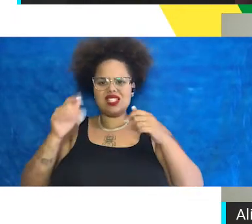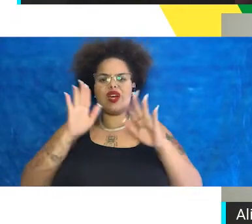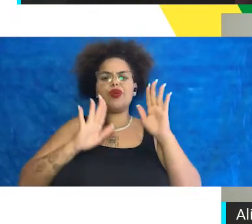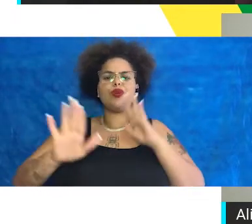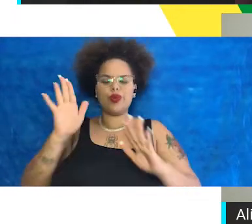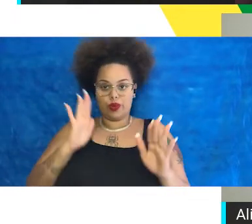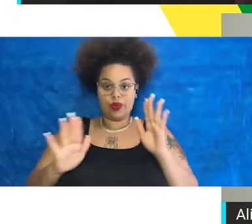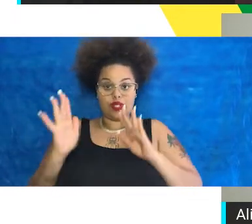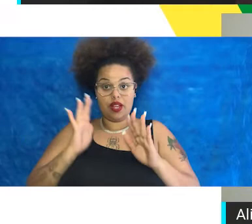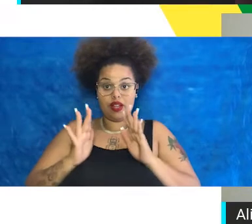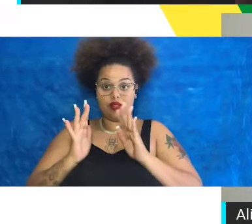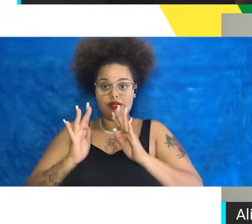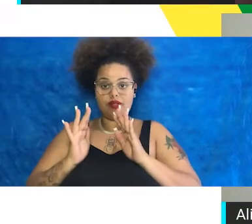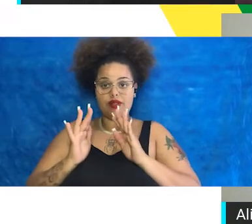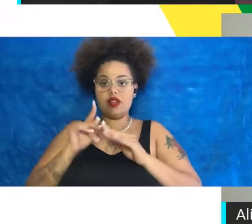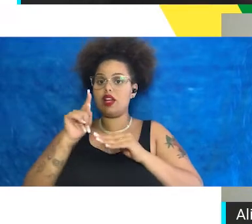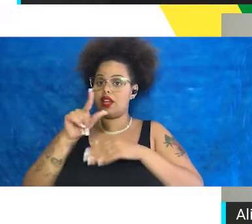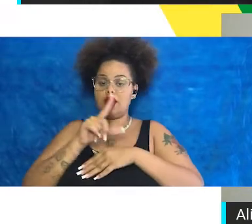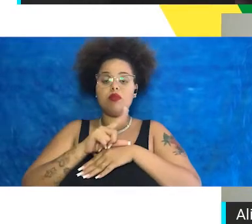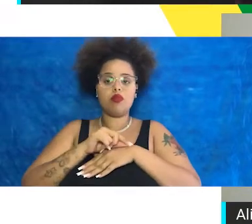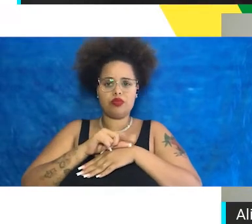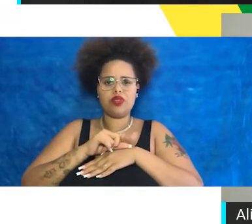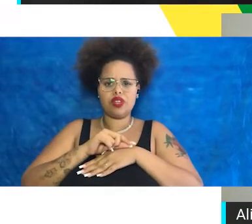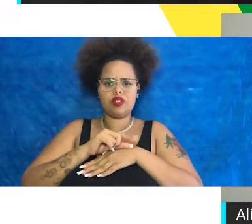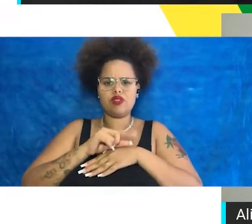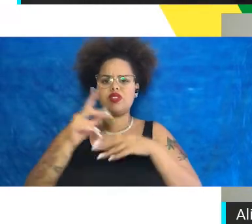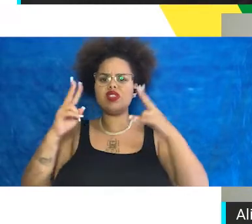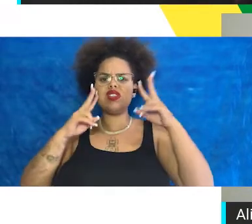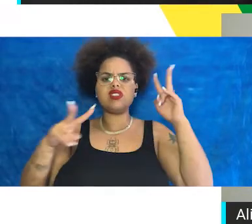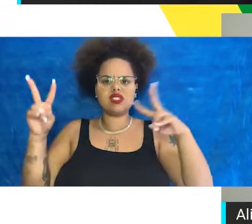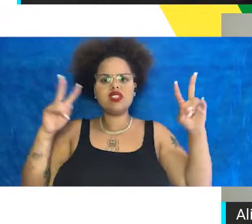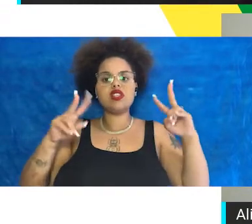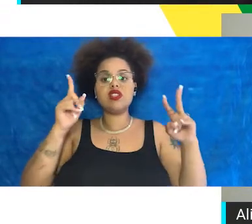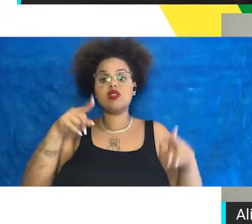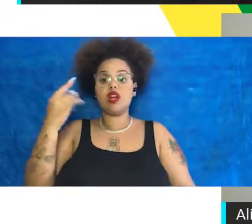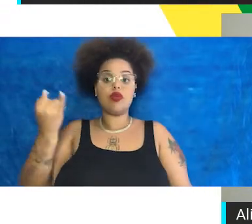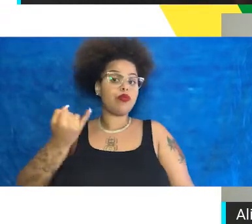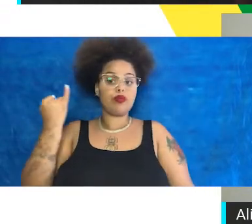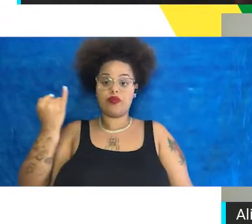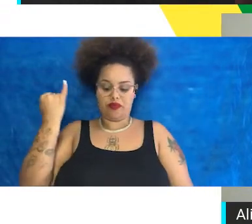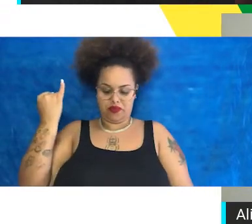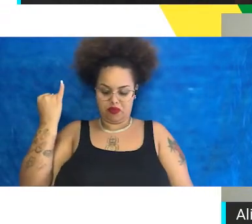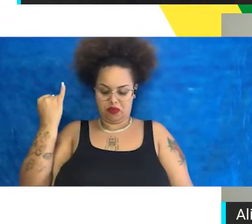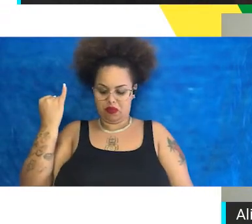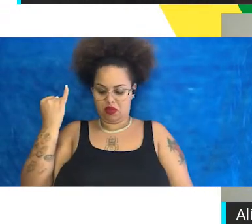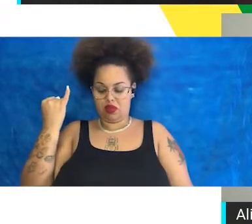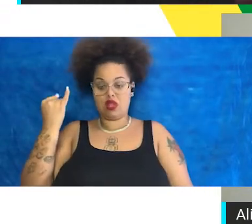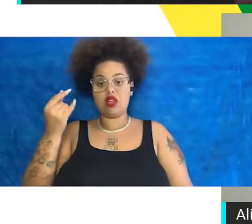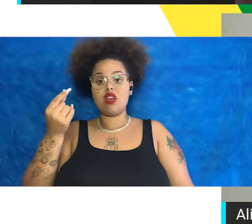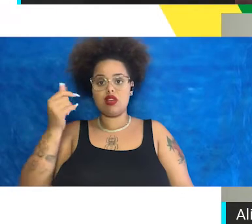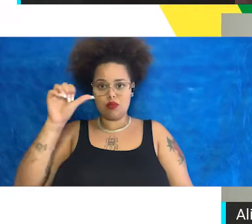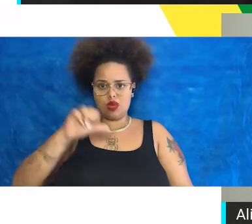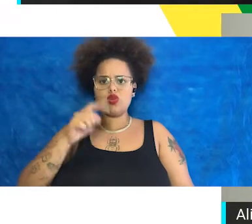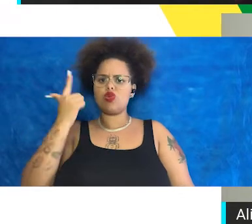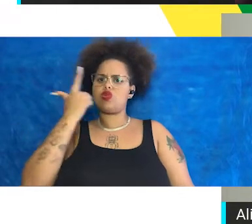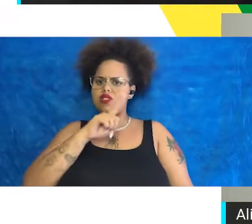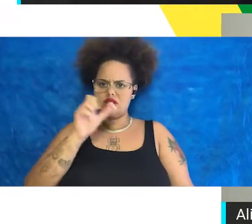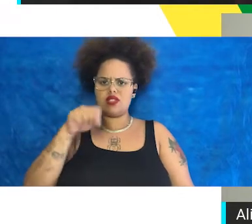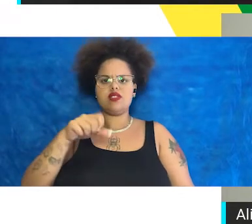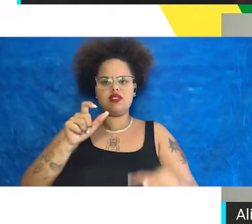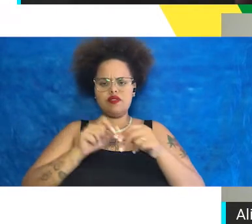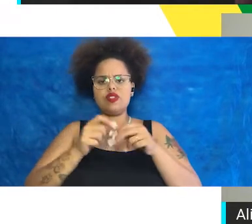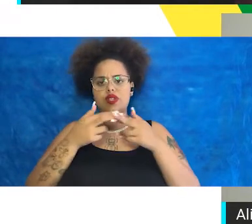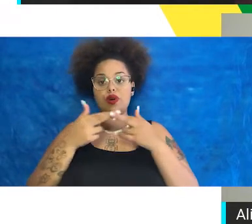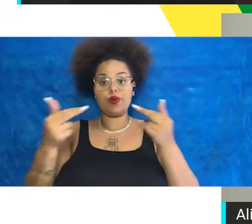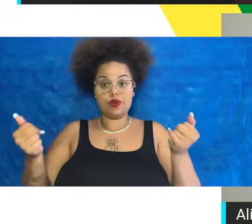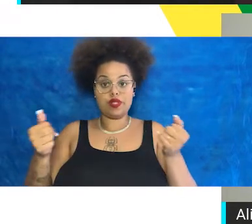cuidado naquele momento aqui, estético e tal, é importantíssimo. Com baixo orçamento a gente consegue fazer sim coisas.